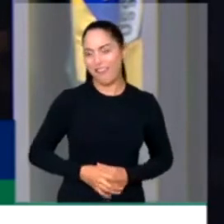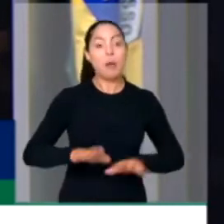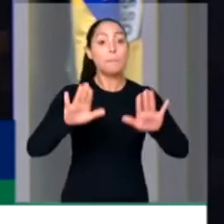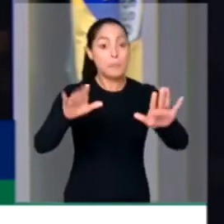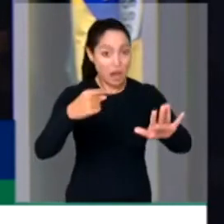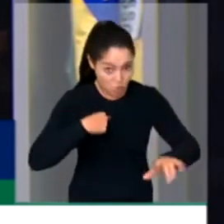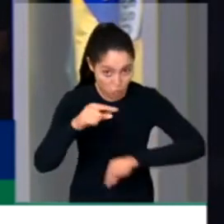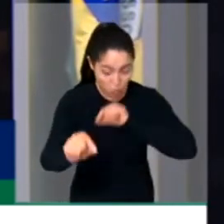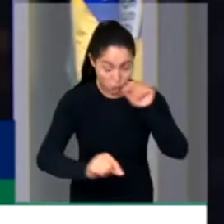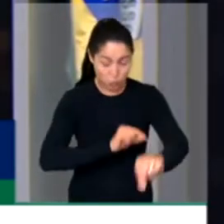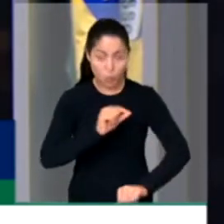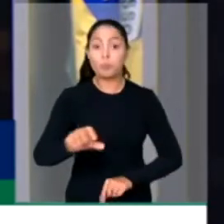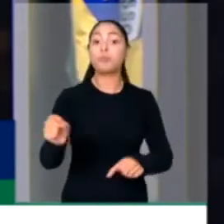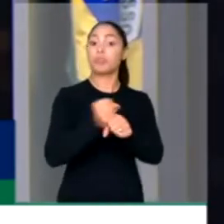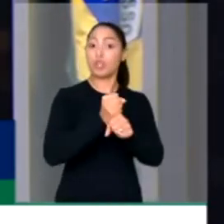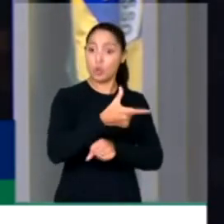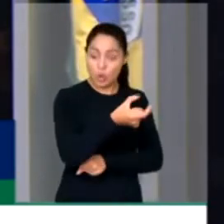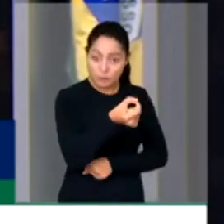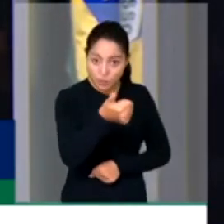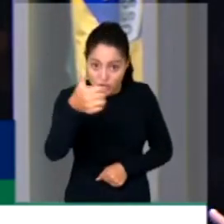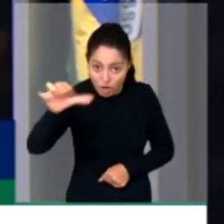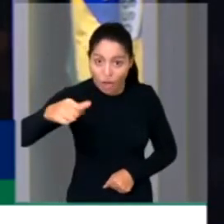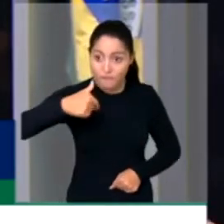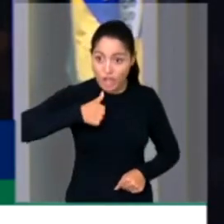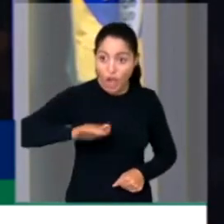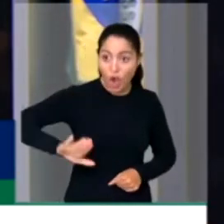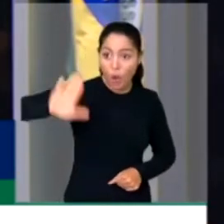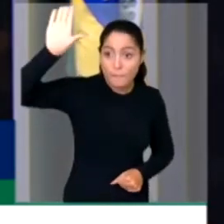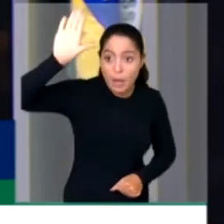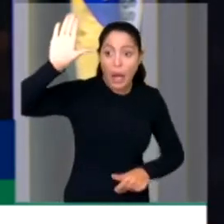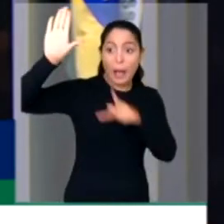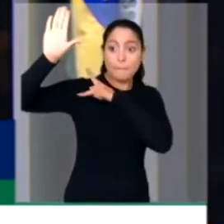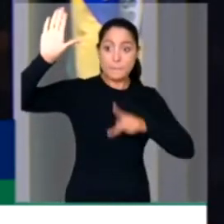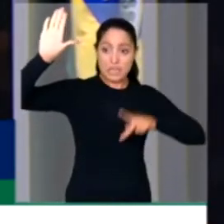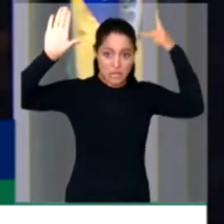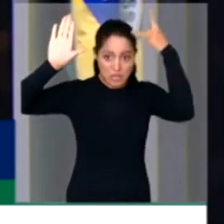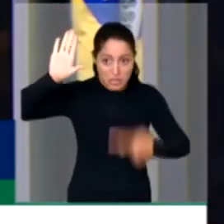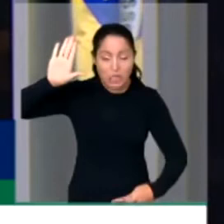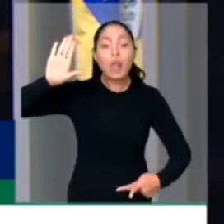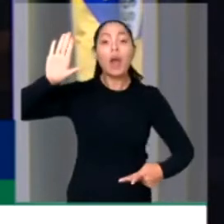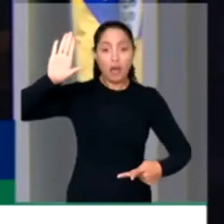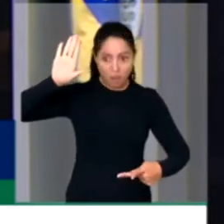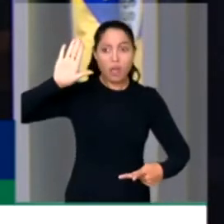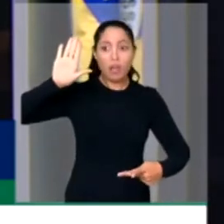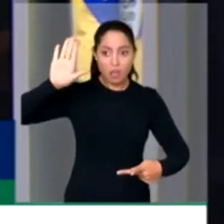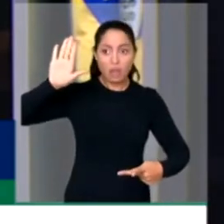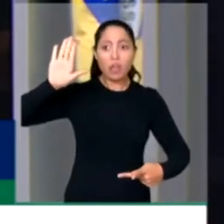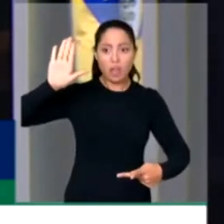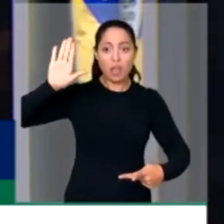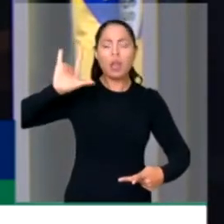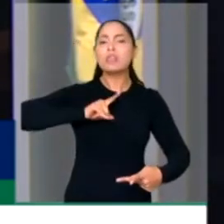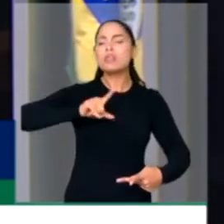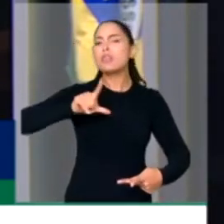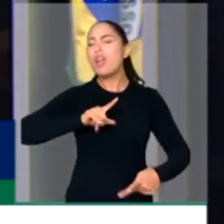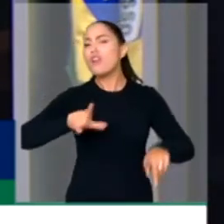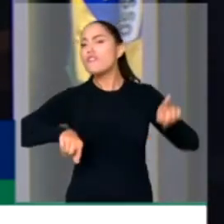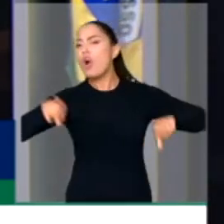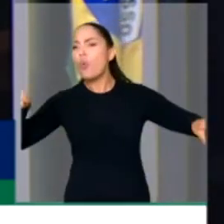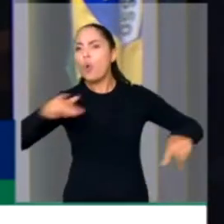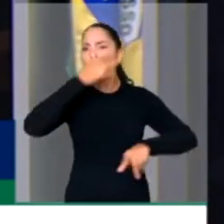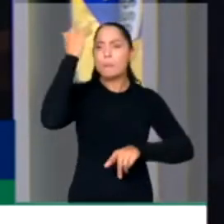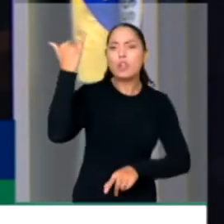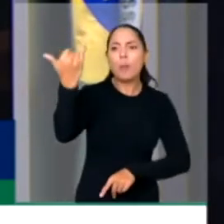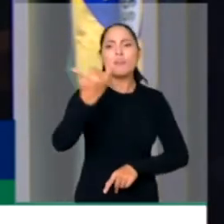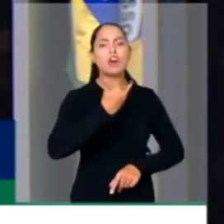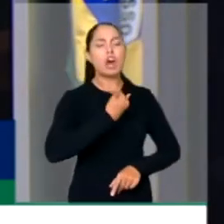Em 2019, quando eu me candidatei à presidência dessa casa, muitos colegas diziam